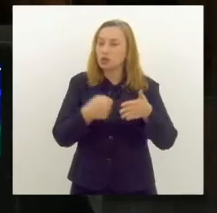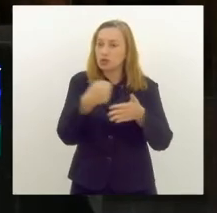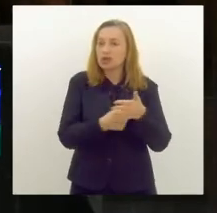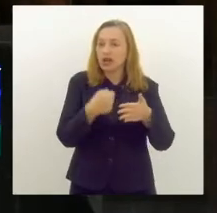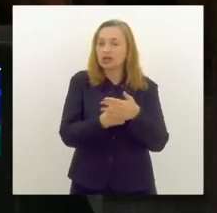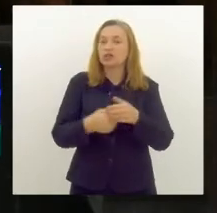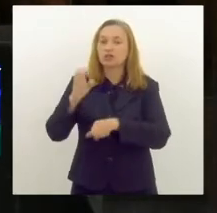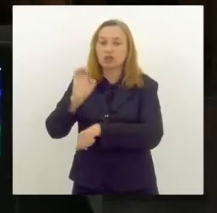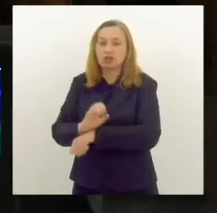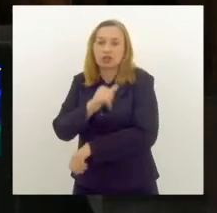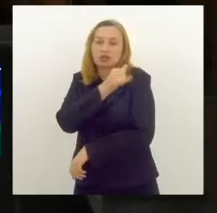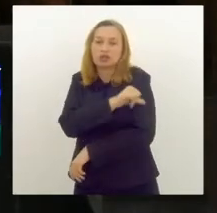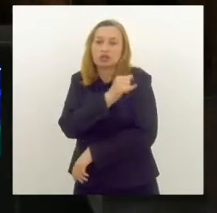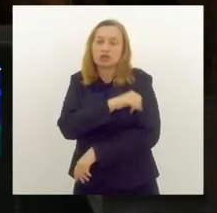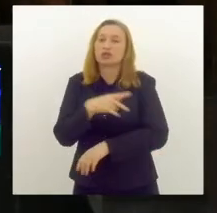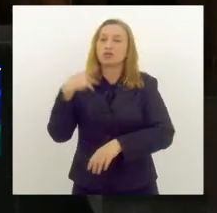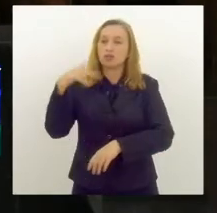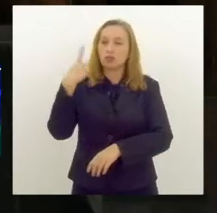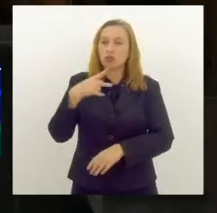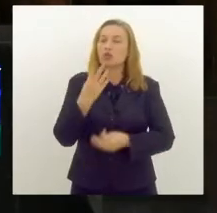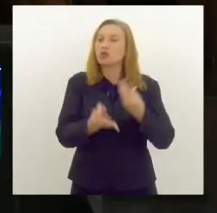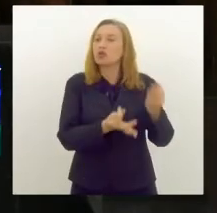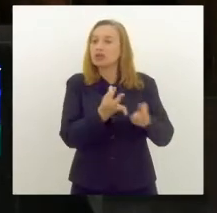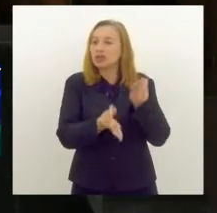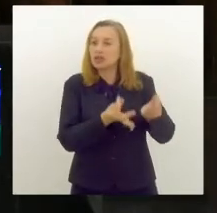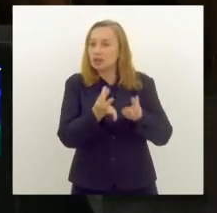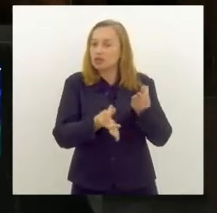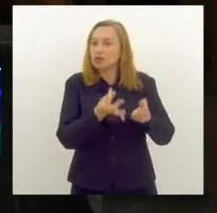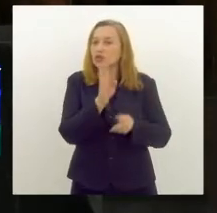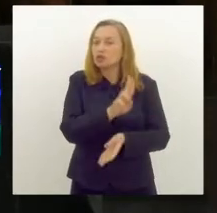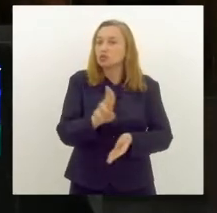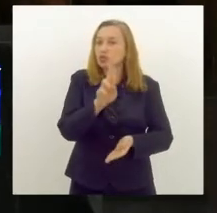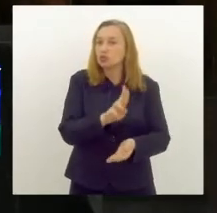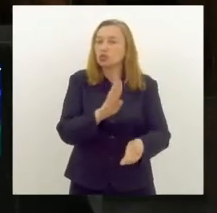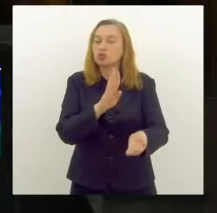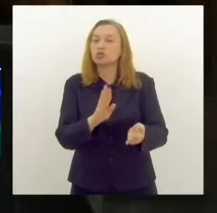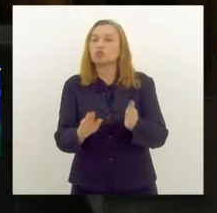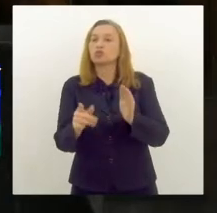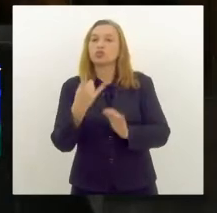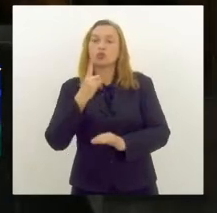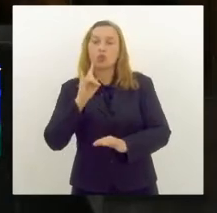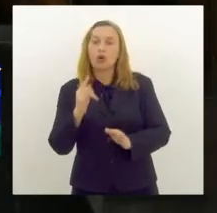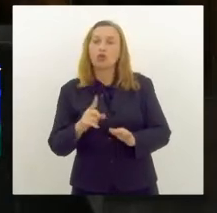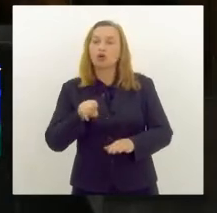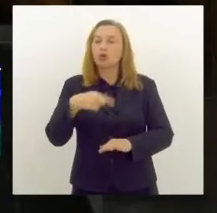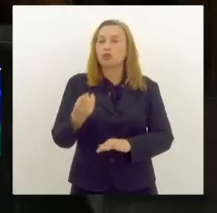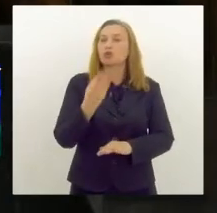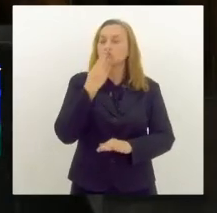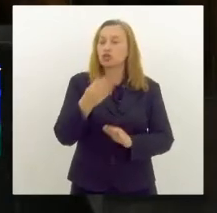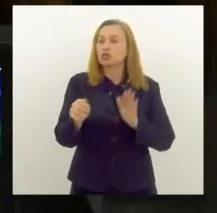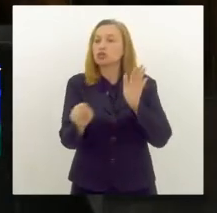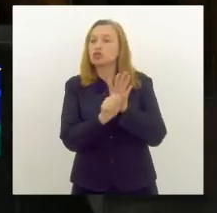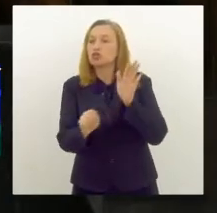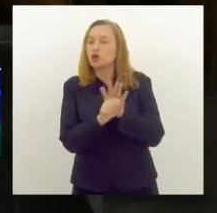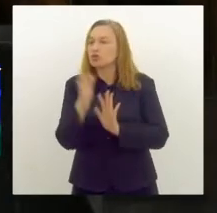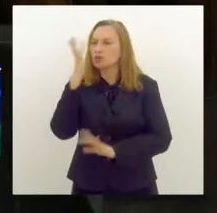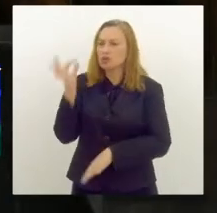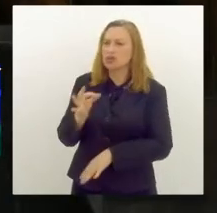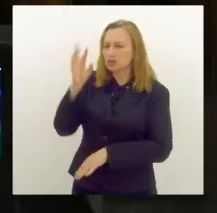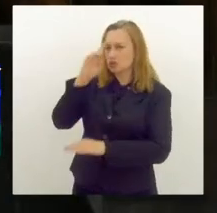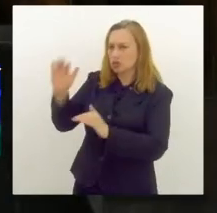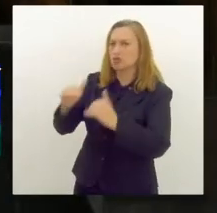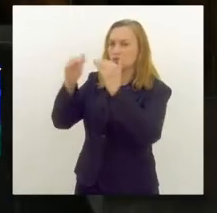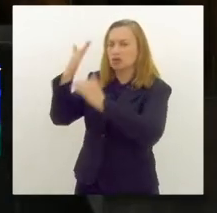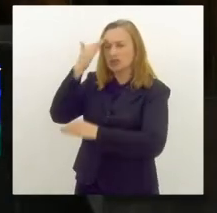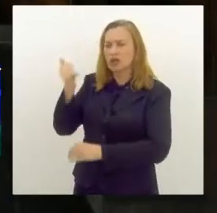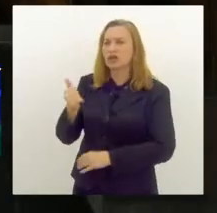Estado do Rio de Janeiro a gente tenha política para tratamento do uso abusivo de álcool e outras drogas. Eu não sei se Vossa Excelência sabe, mas eu sou autor da